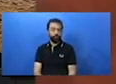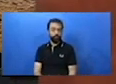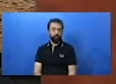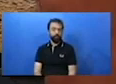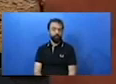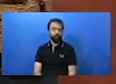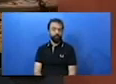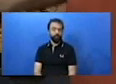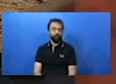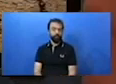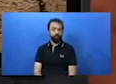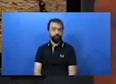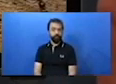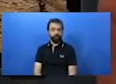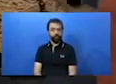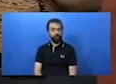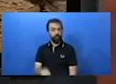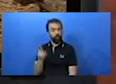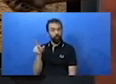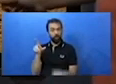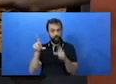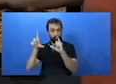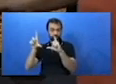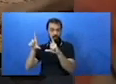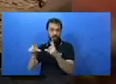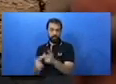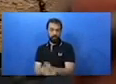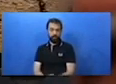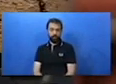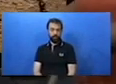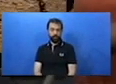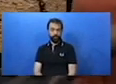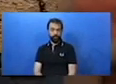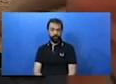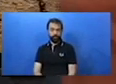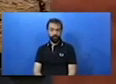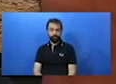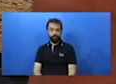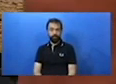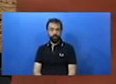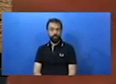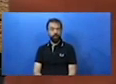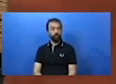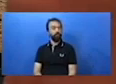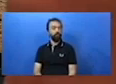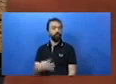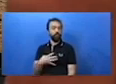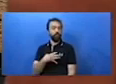das coisas, ó, é essa ambientação aqui que está aparecendo, né? Olha o capricho. É um